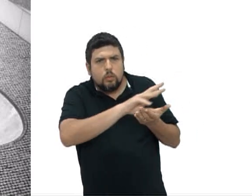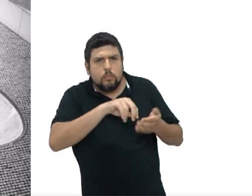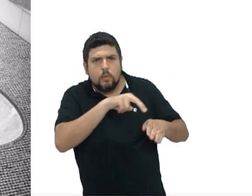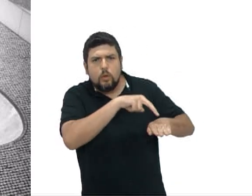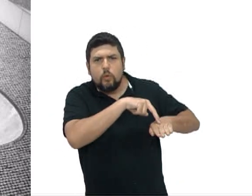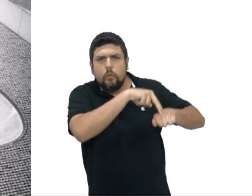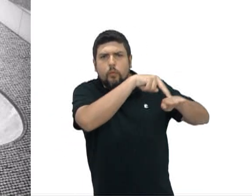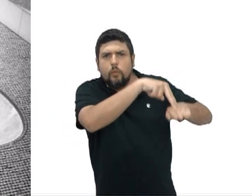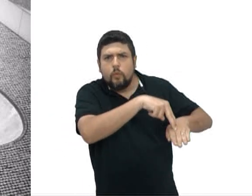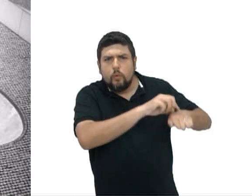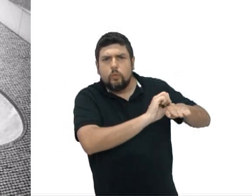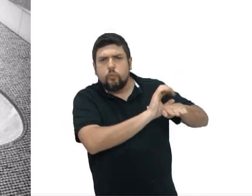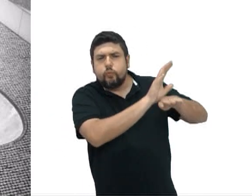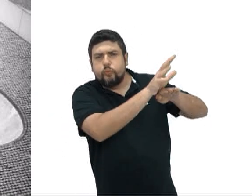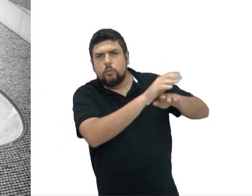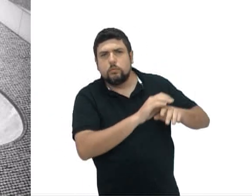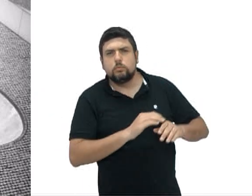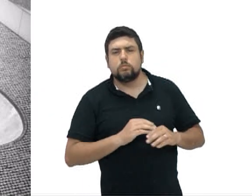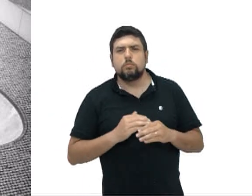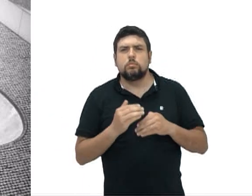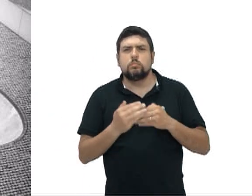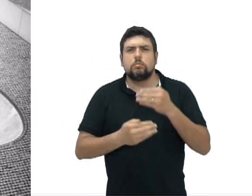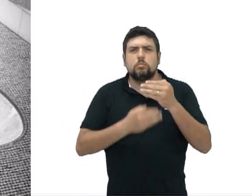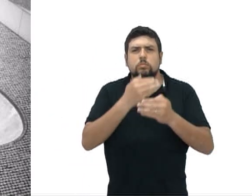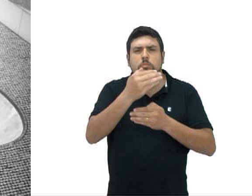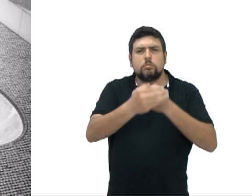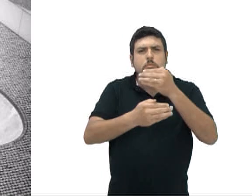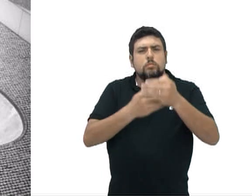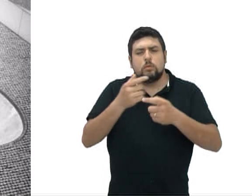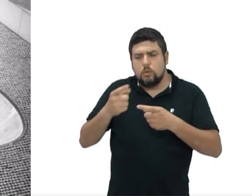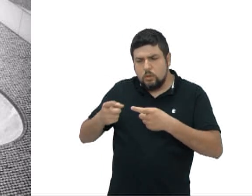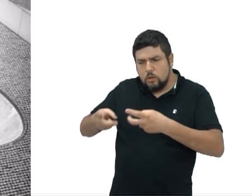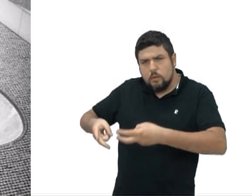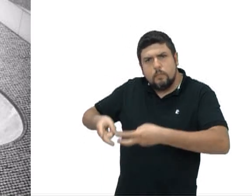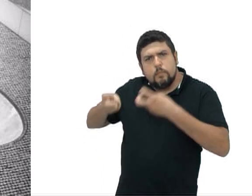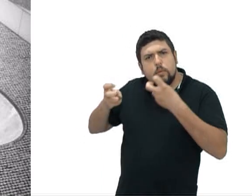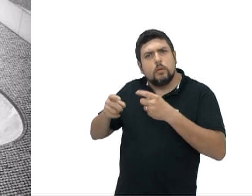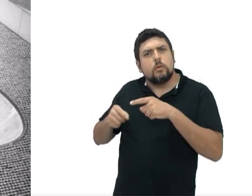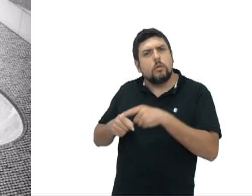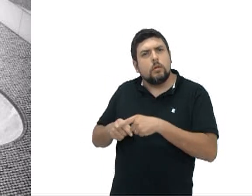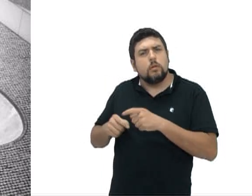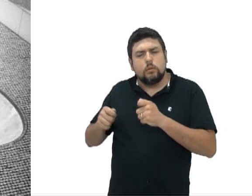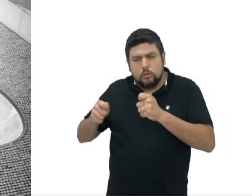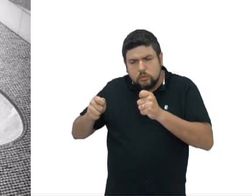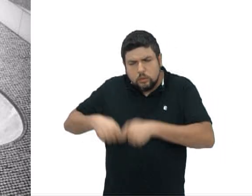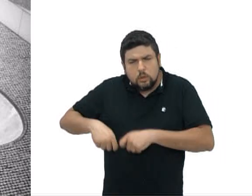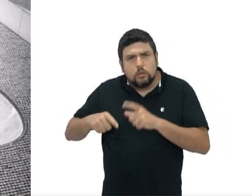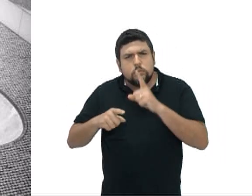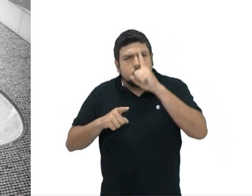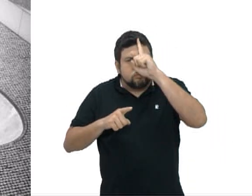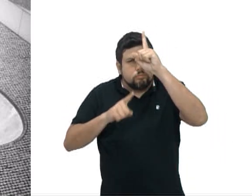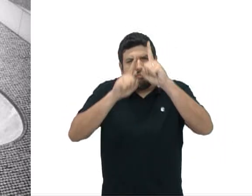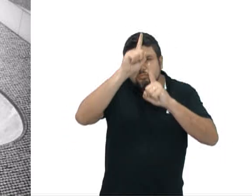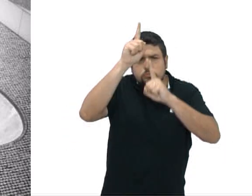o potencial dessa prática, eles viram que poderia fazer algo novo e inédito.